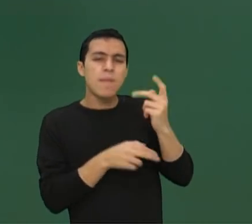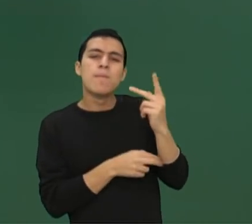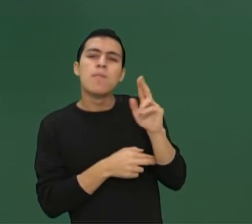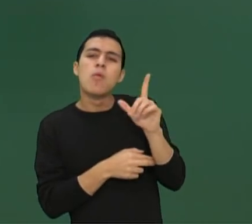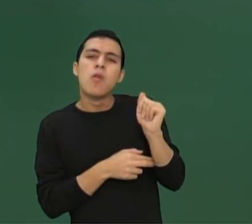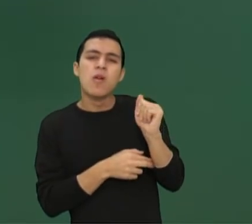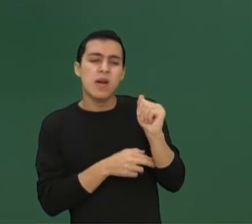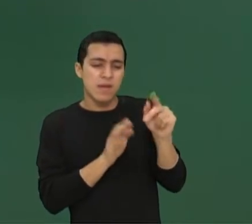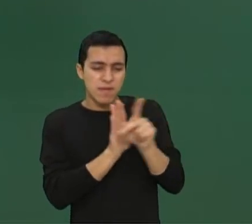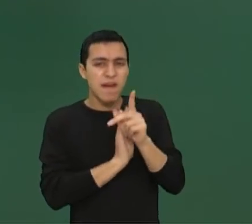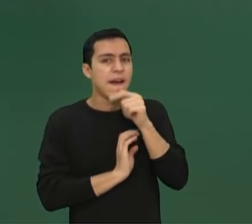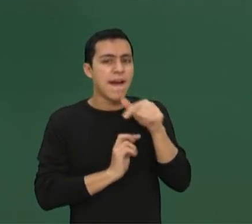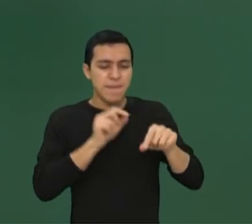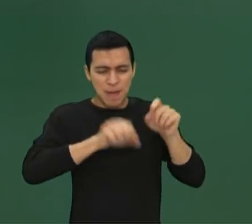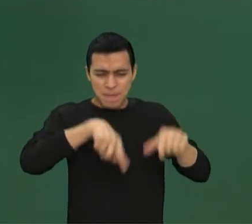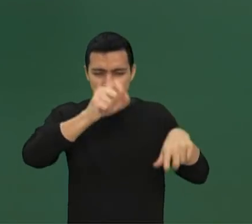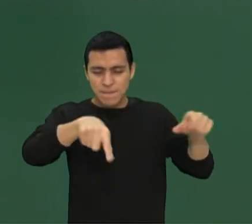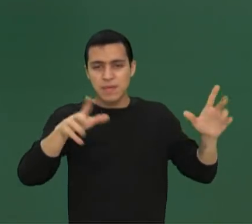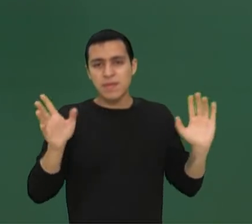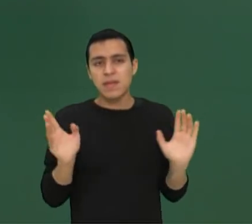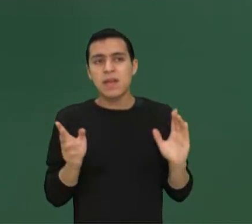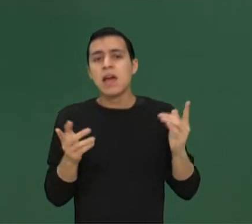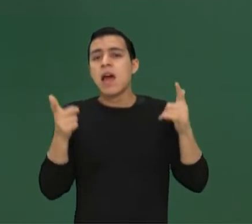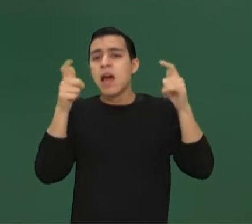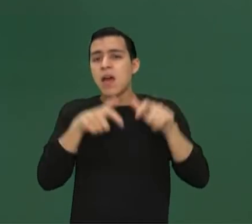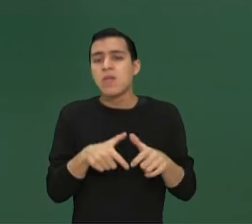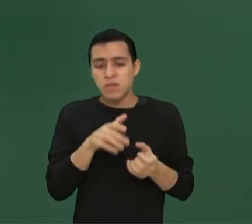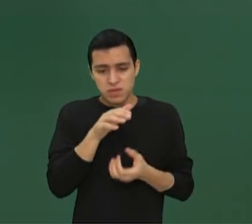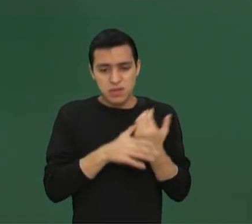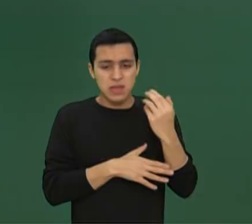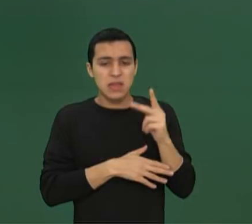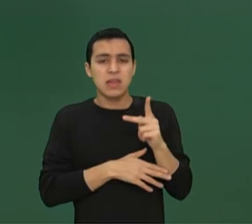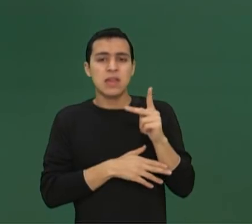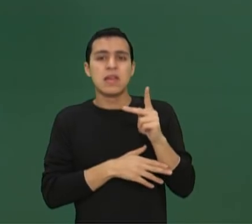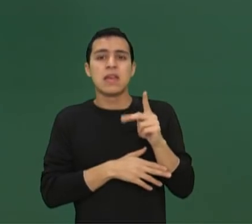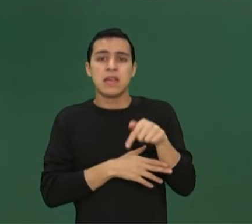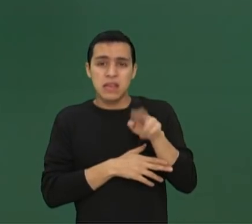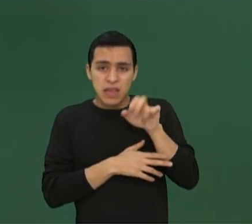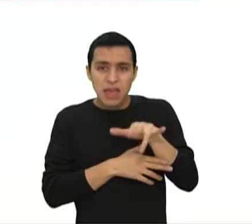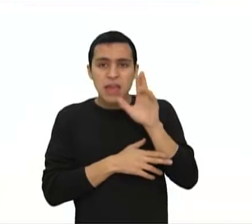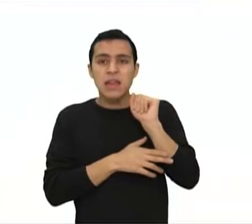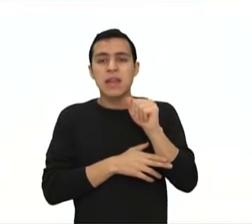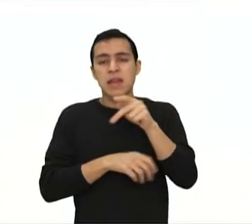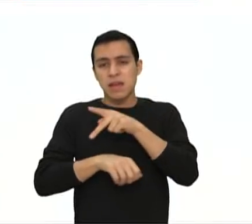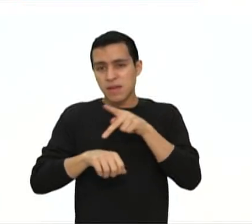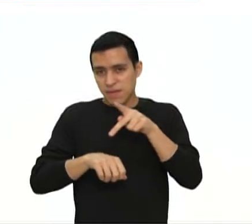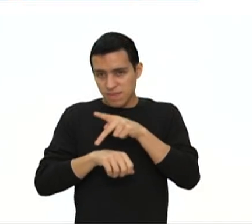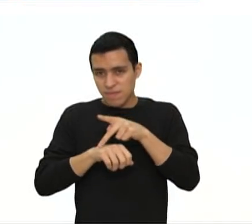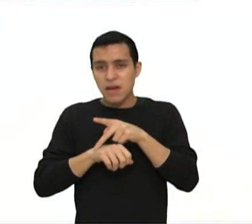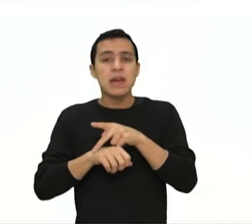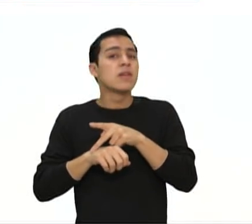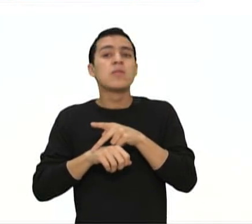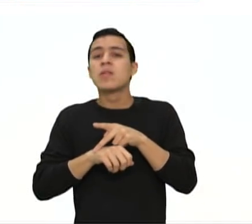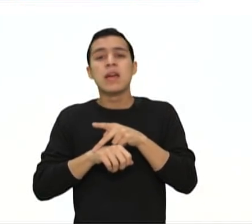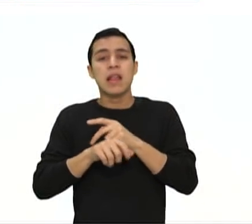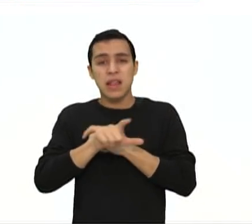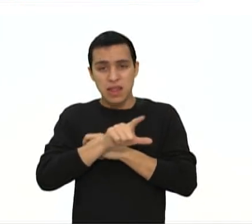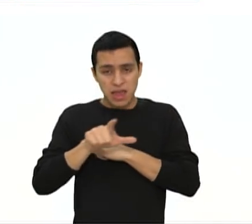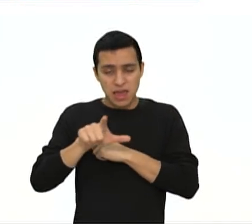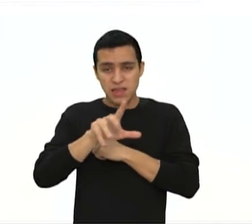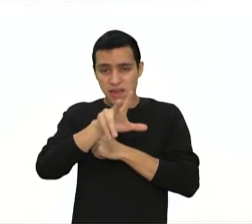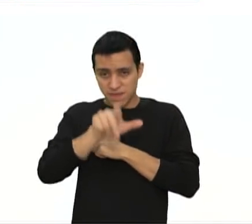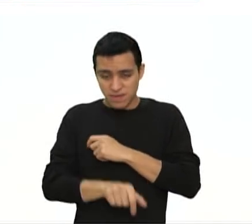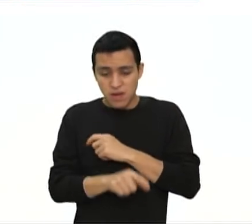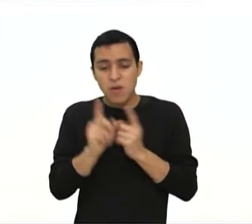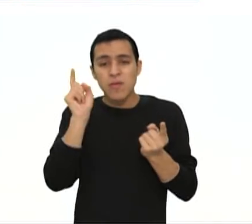água da época, né? Teve origem e é praticado no Quênia, um país do leste africano. O objetivo do jogo é conseguir alinhar 3